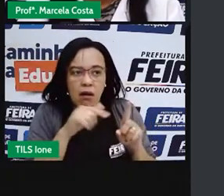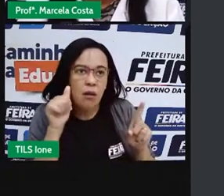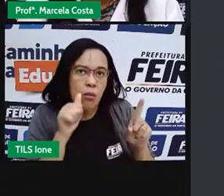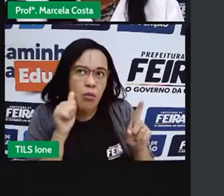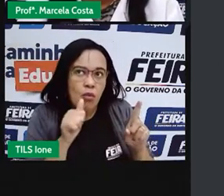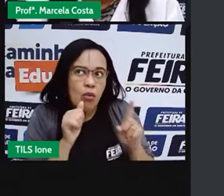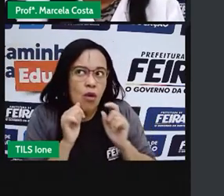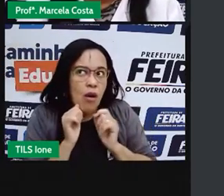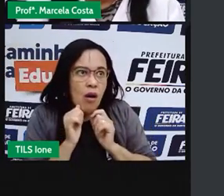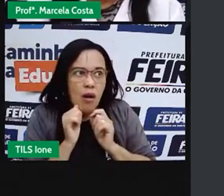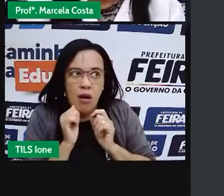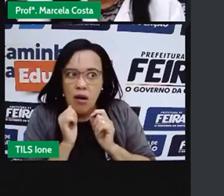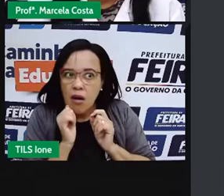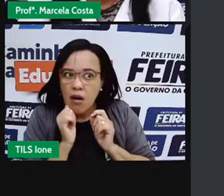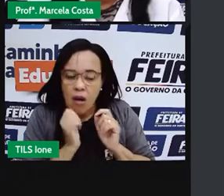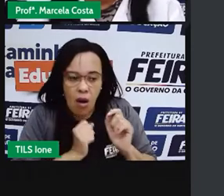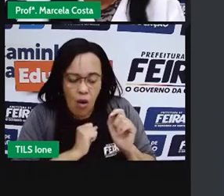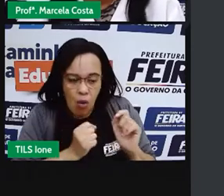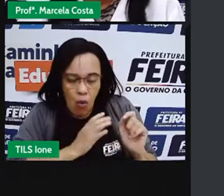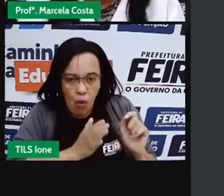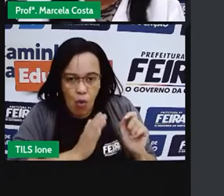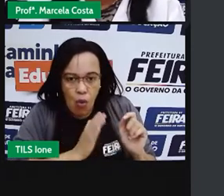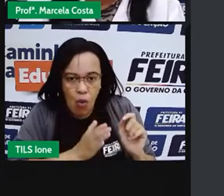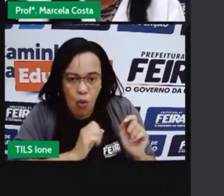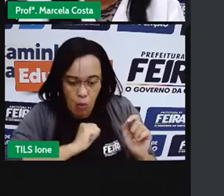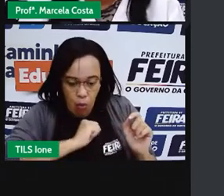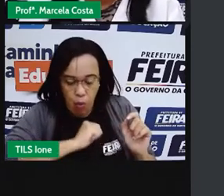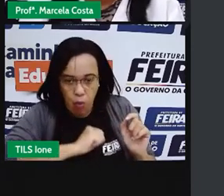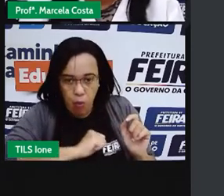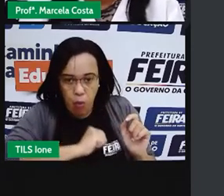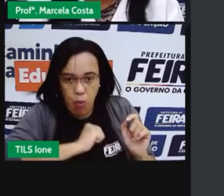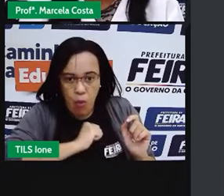Ao ouvir aquilo, o coração de Laura disparou.